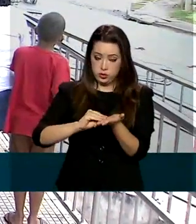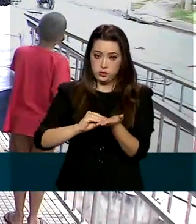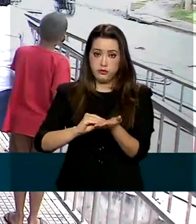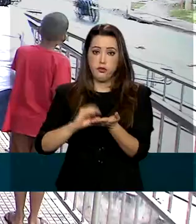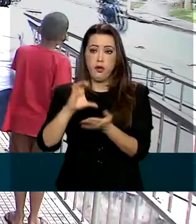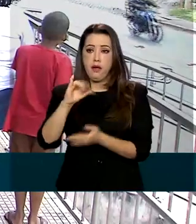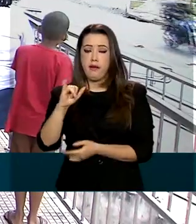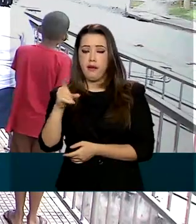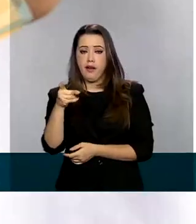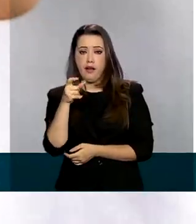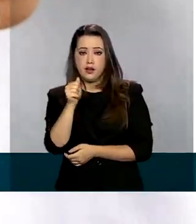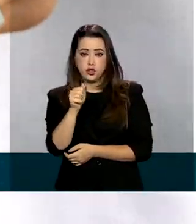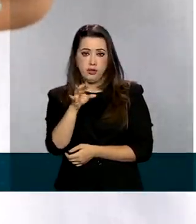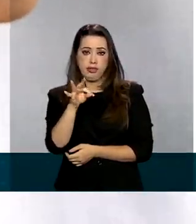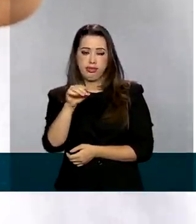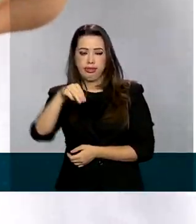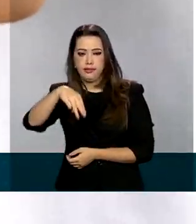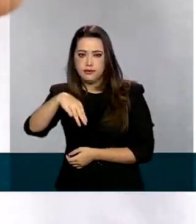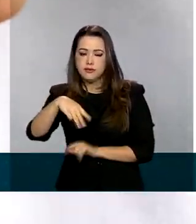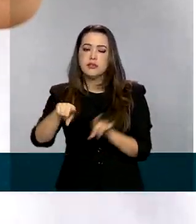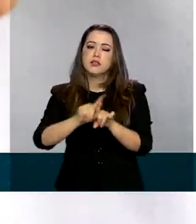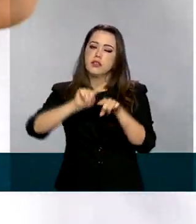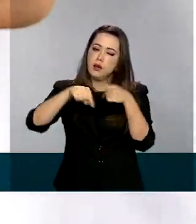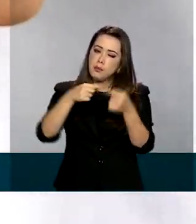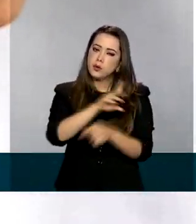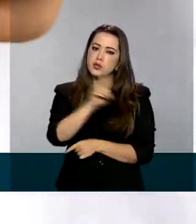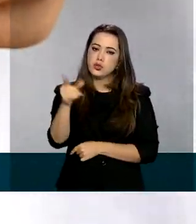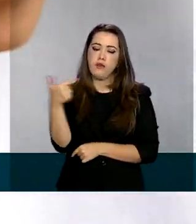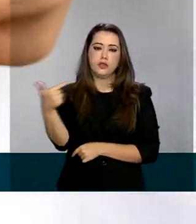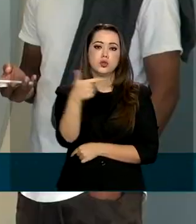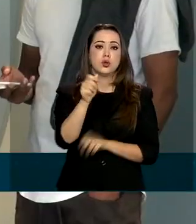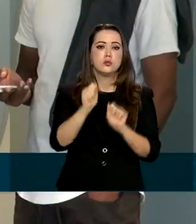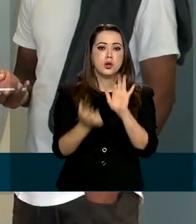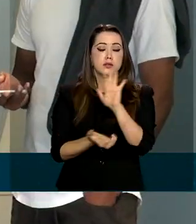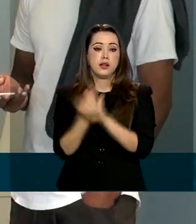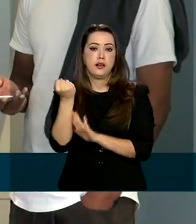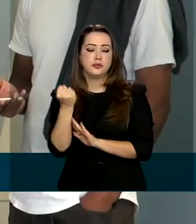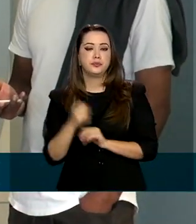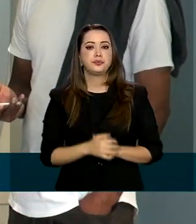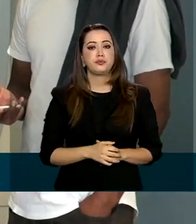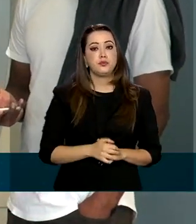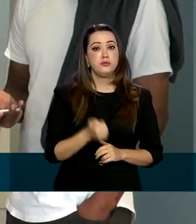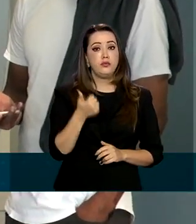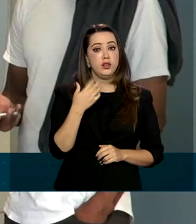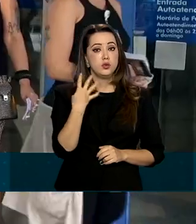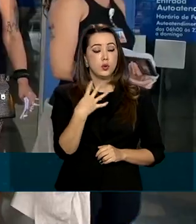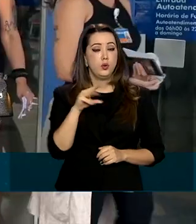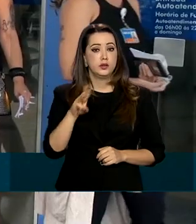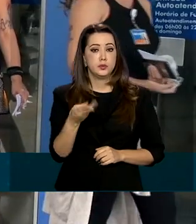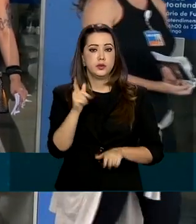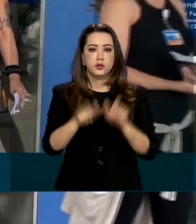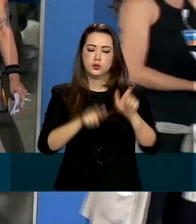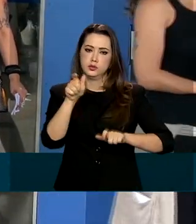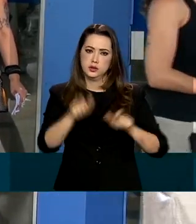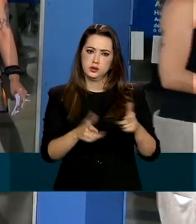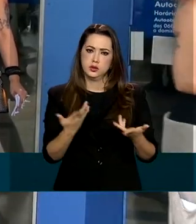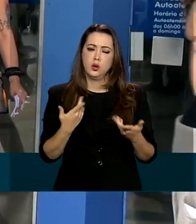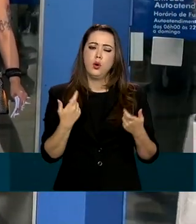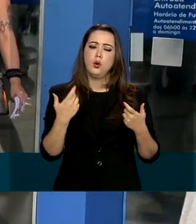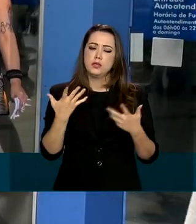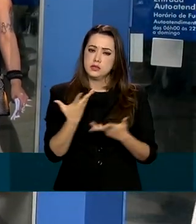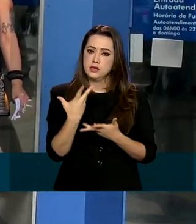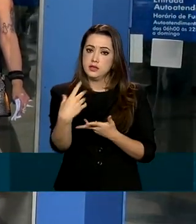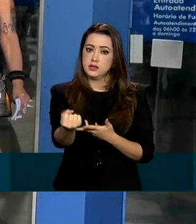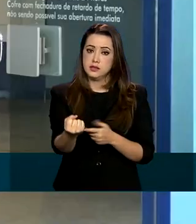e a partir do dia 22 também para saques e transferências das quase 4 milhões de pessoas que